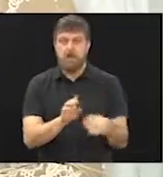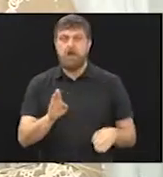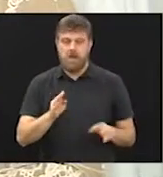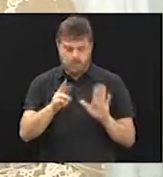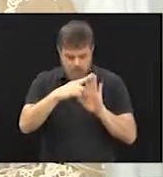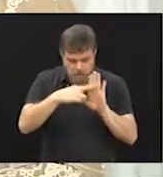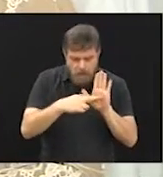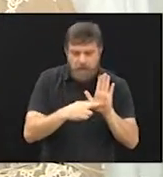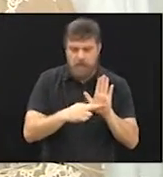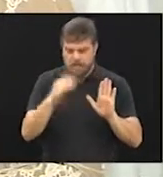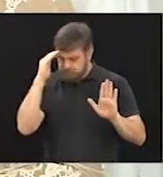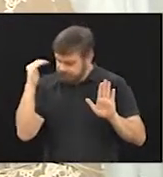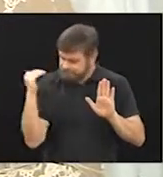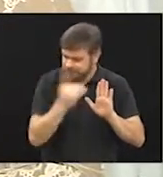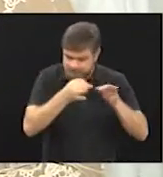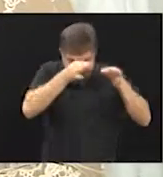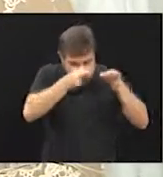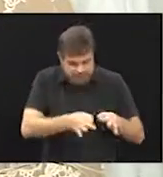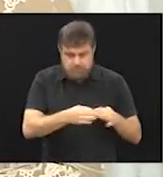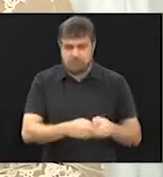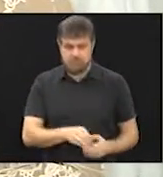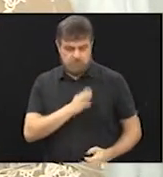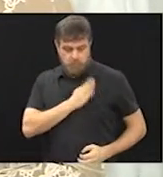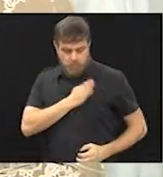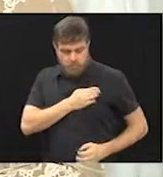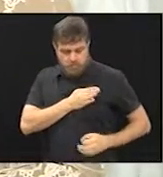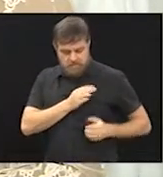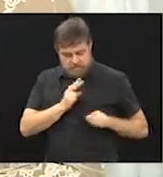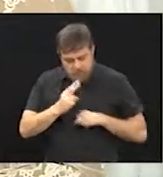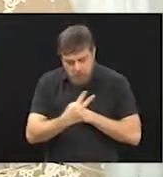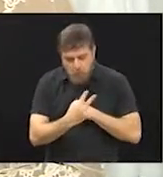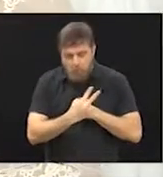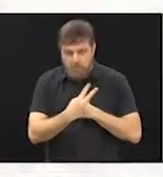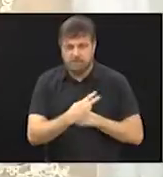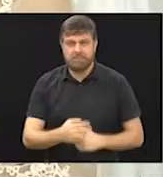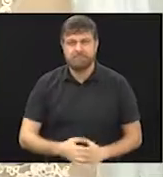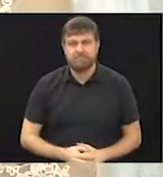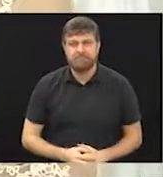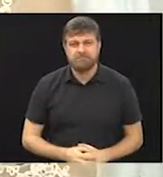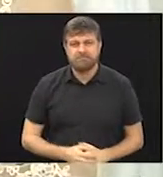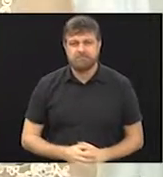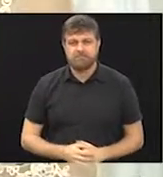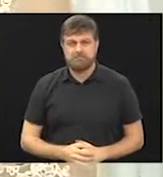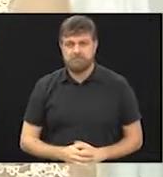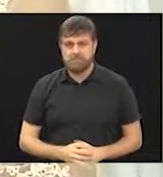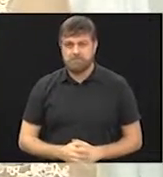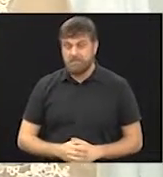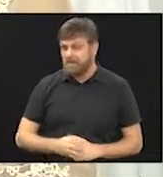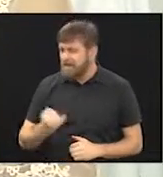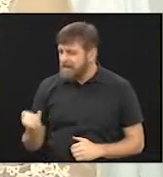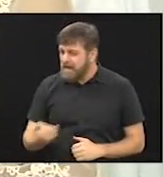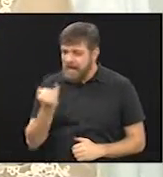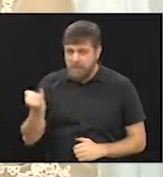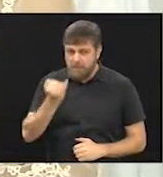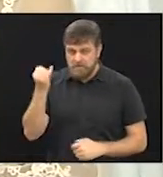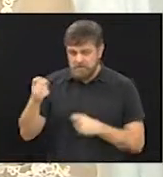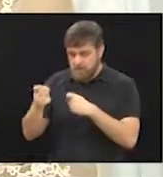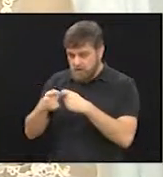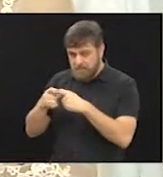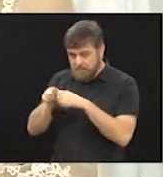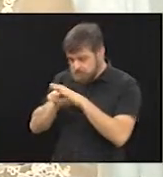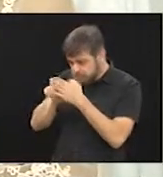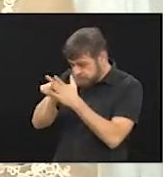direcionado e um acompanhamento mais direcionado para a situação dela. Ele tem um papel importante de fazer, além dos exames